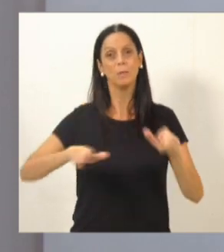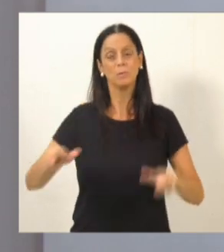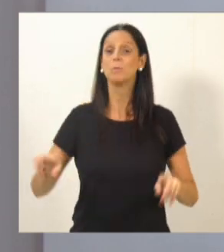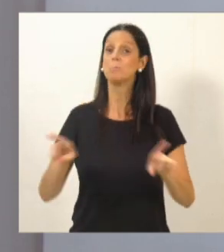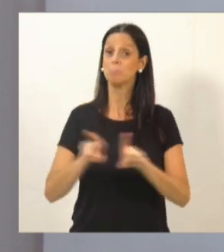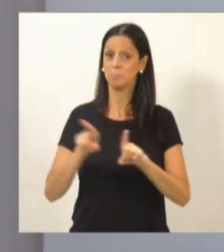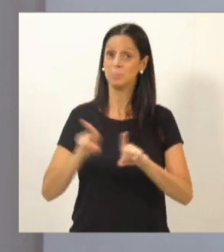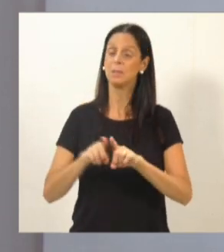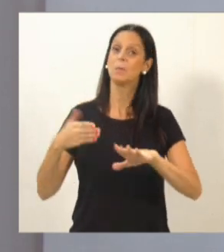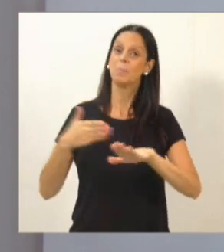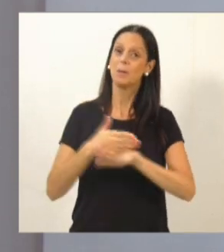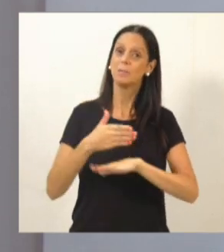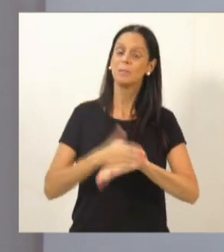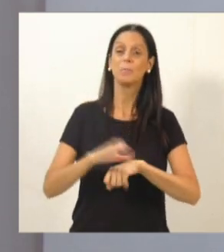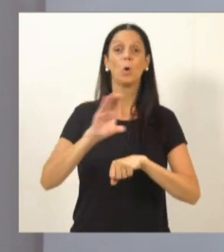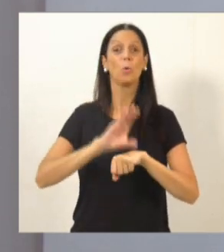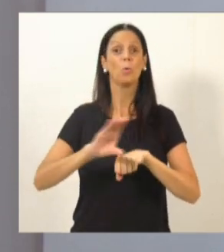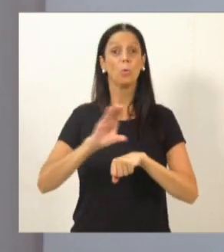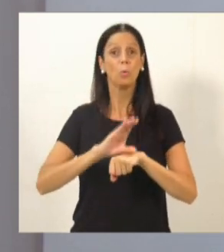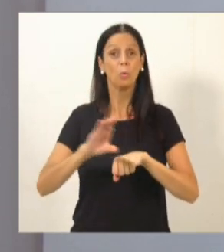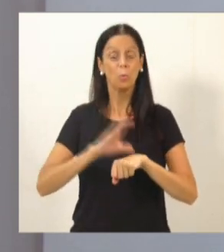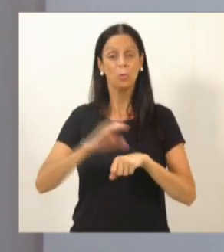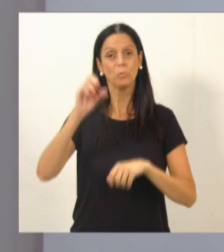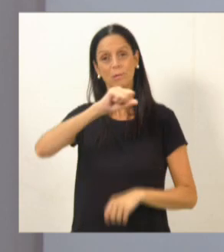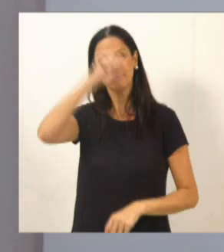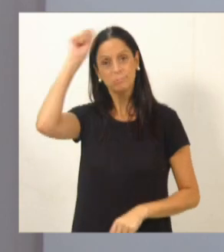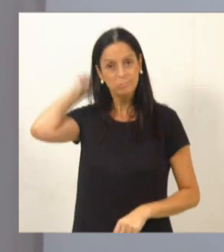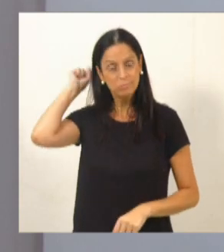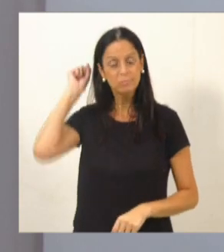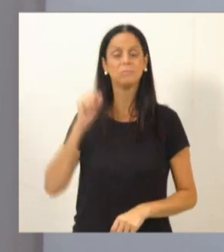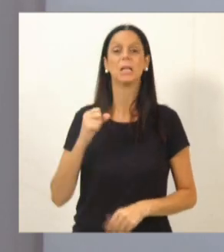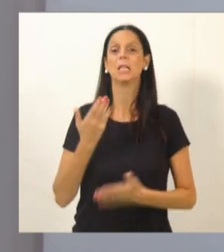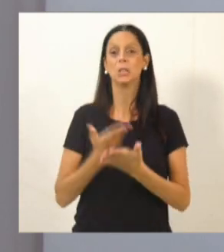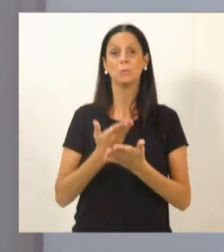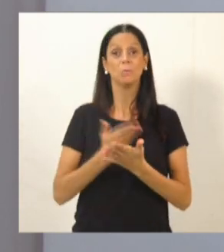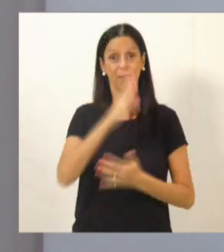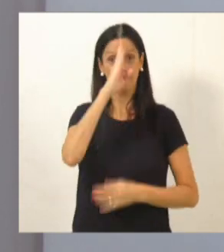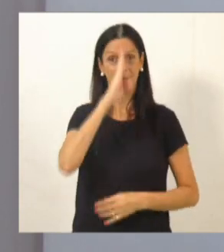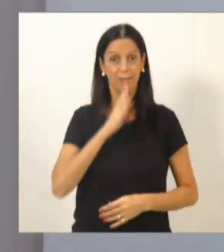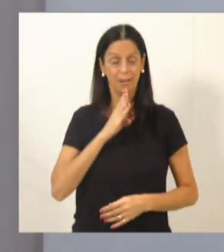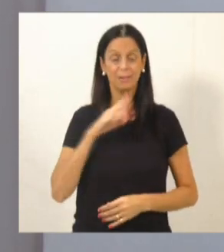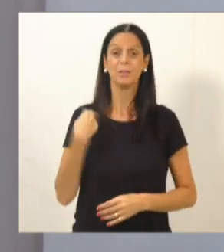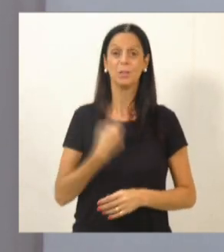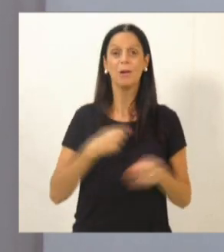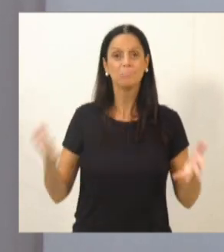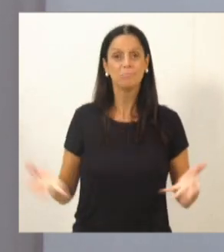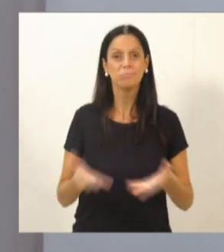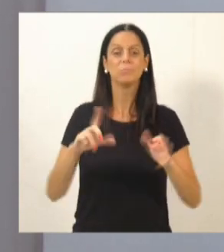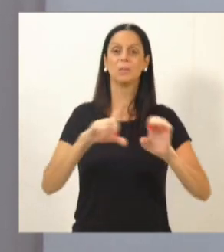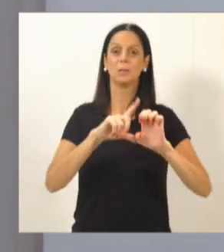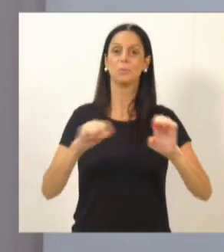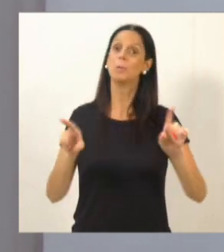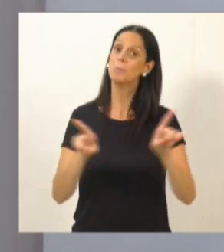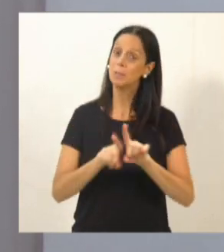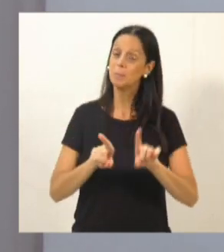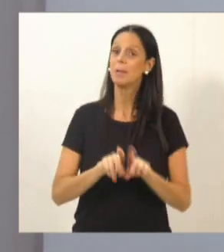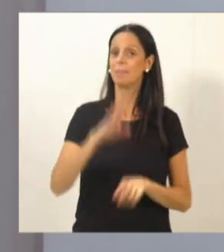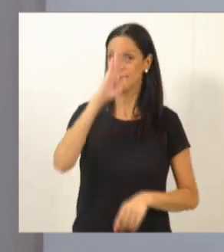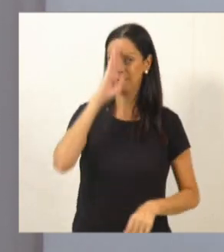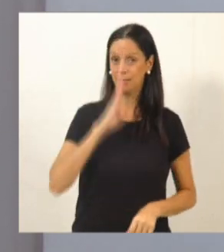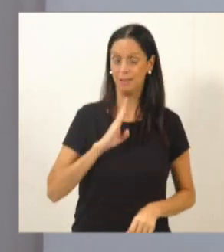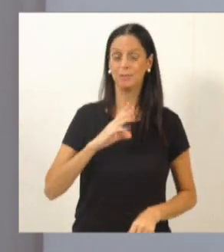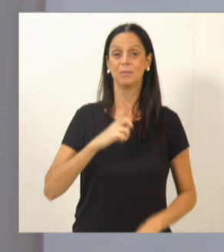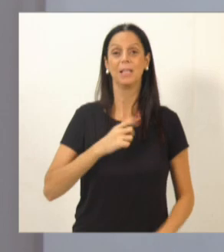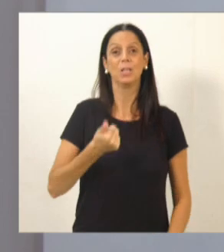nos nossos cursos pré-vestibular gratuitos, fomentando o empreendedorismo de forma gratuita, 12 mil pessoas